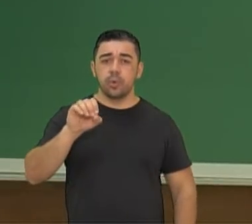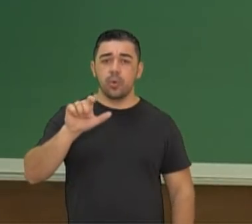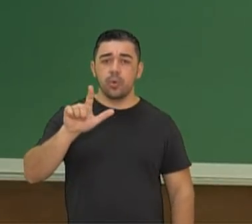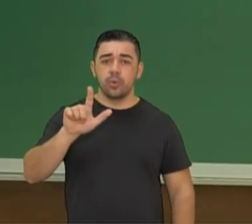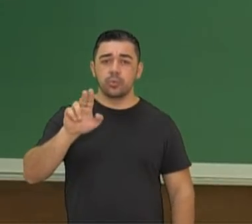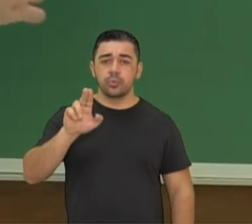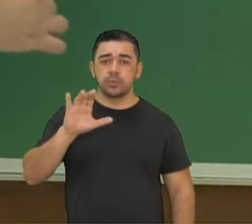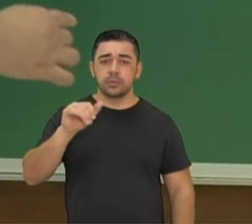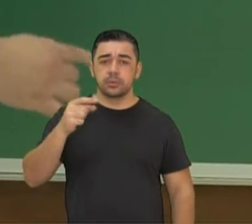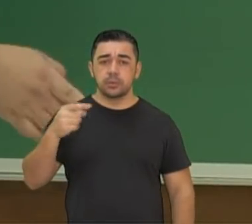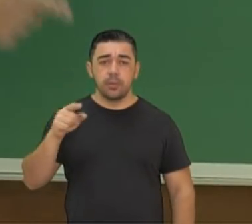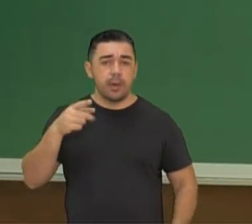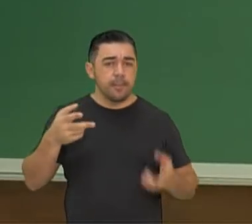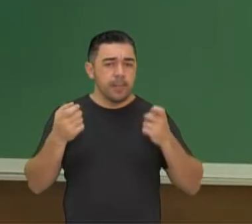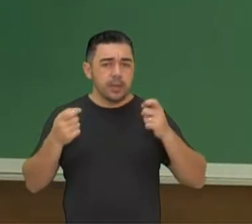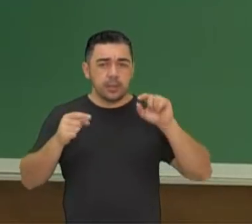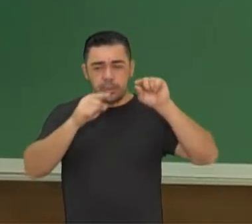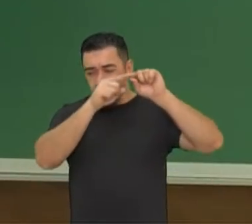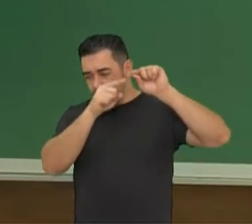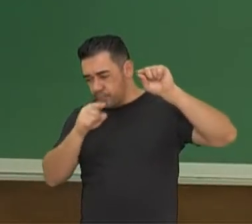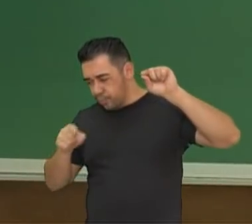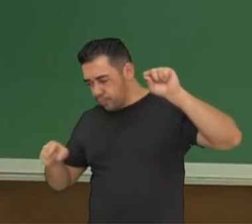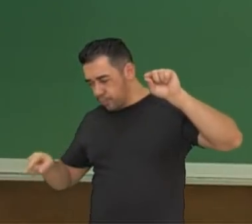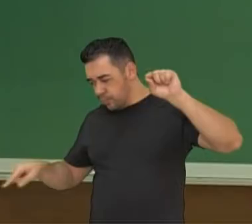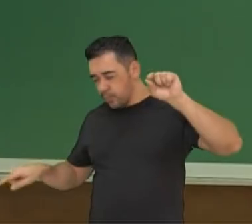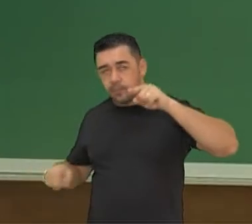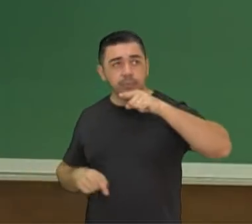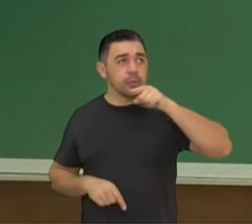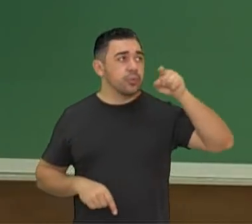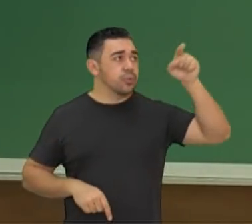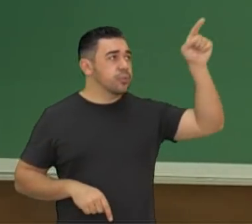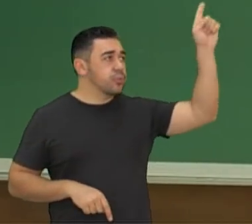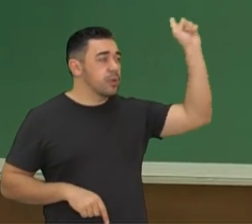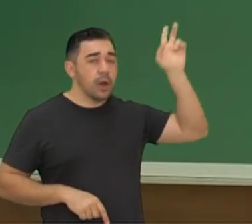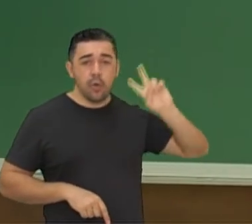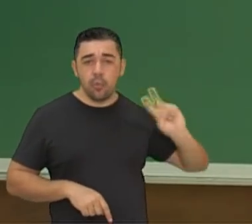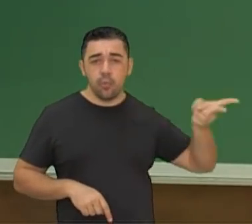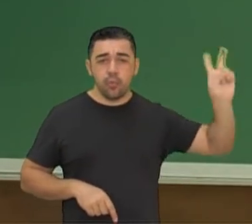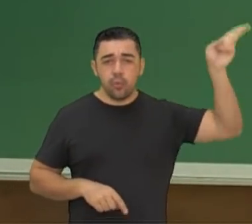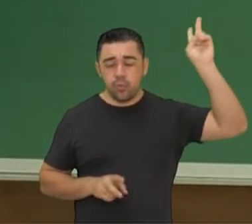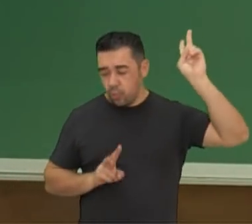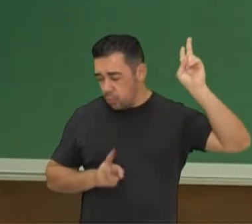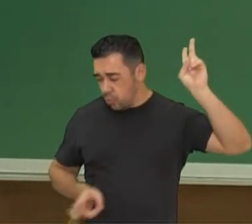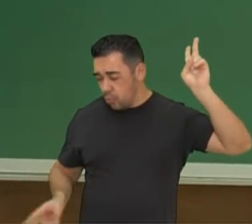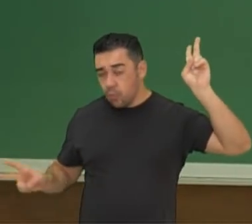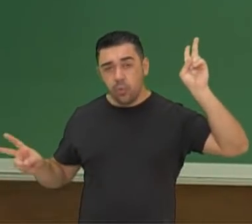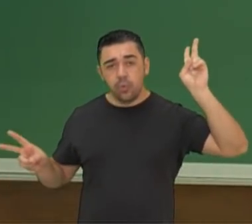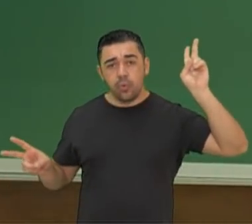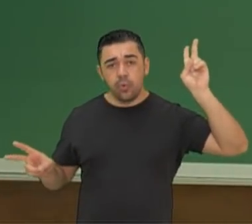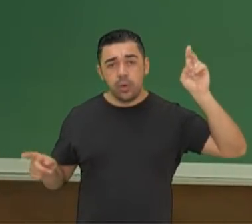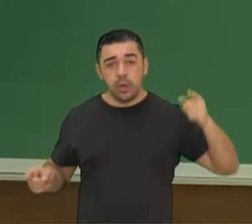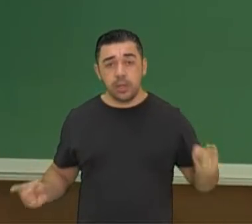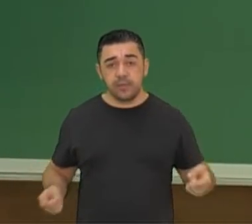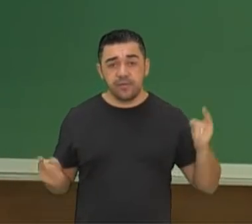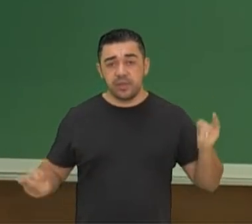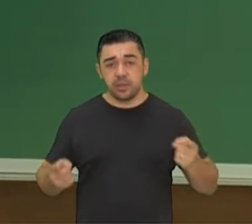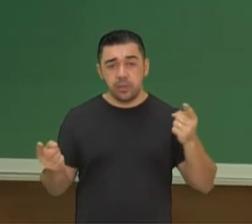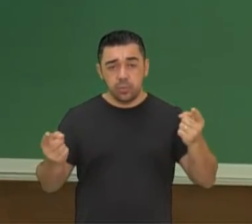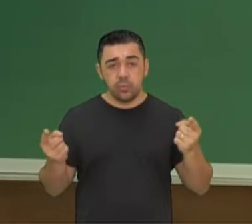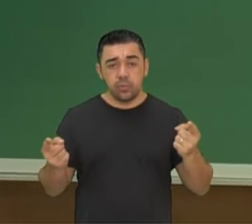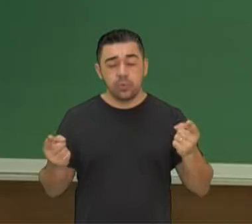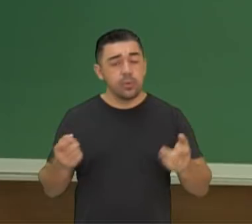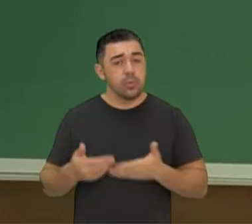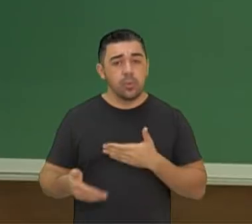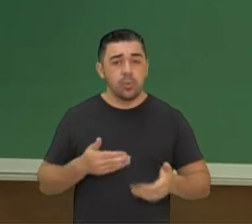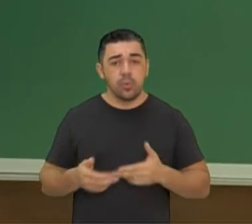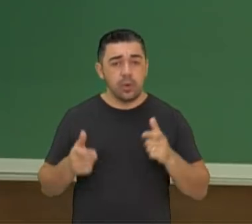que a reta ela continua aqui para baixo eternamente, ela continua aqui para cima infinitamente. Então, em todos em qualquer lugar